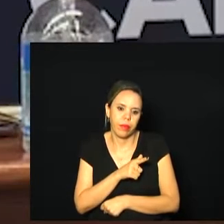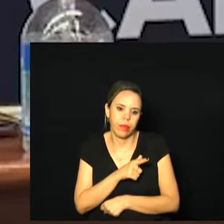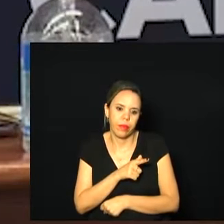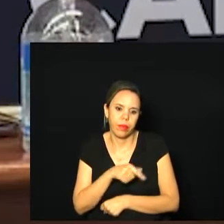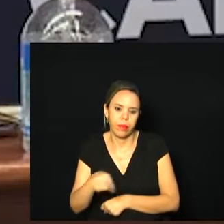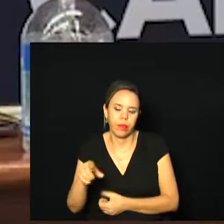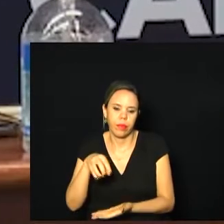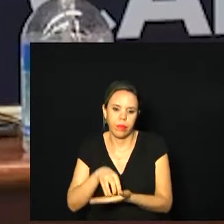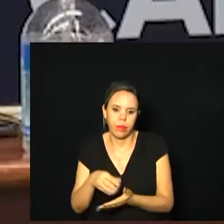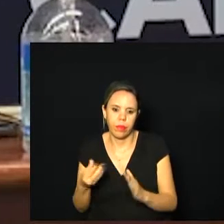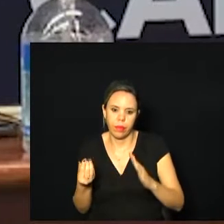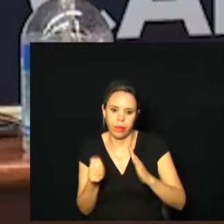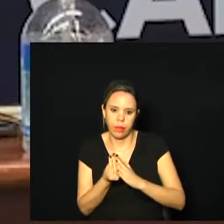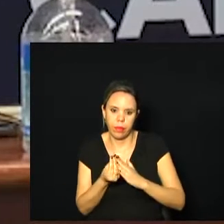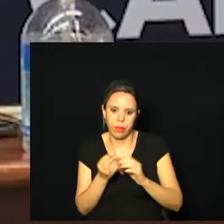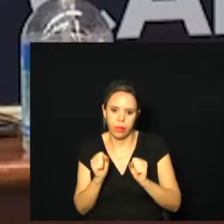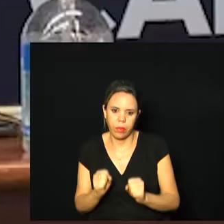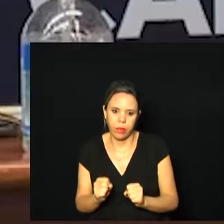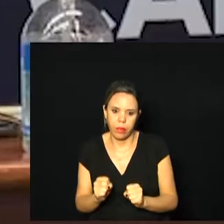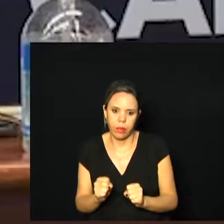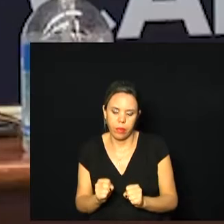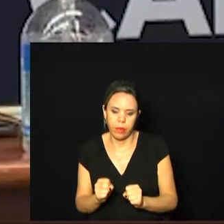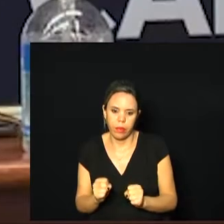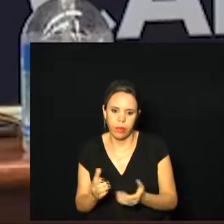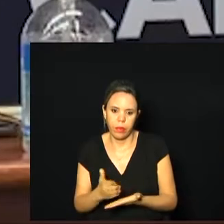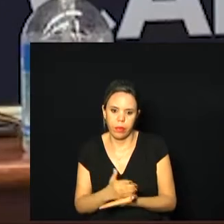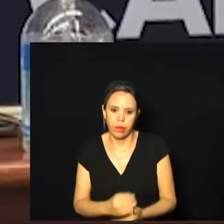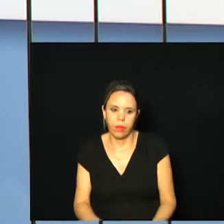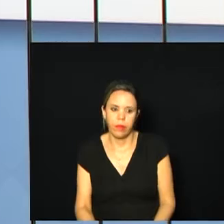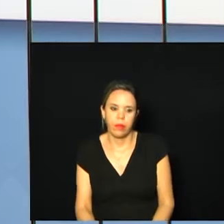a uma agência da Sanasa que poderá refinanciar.